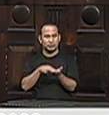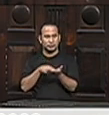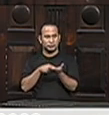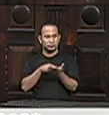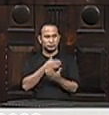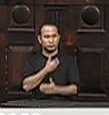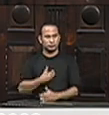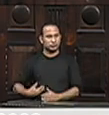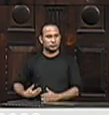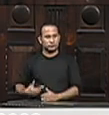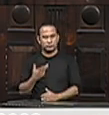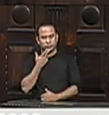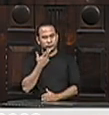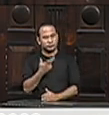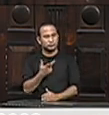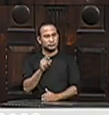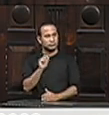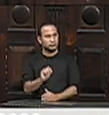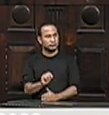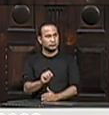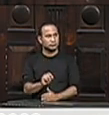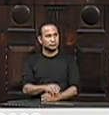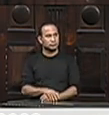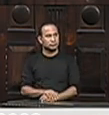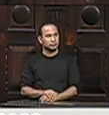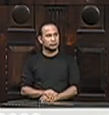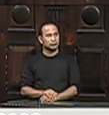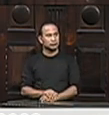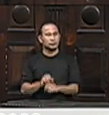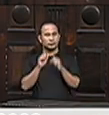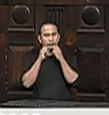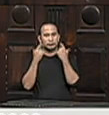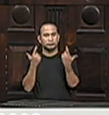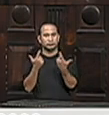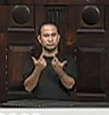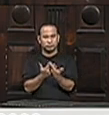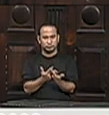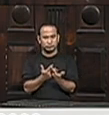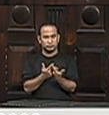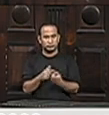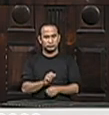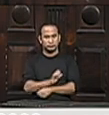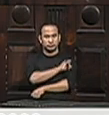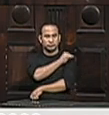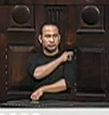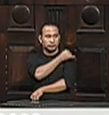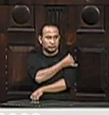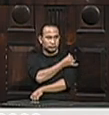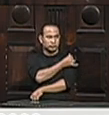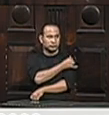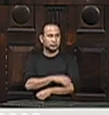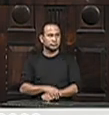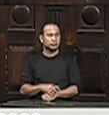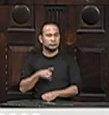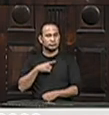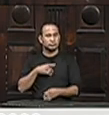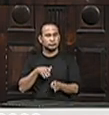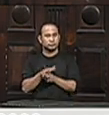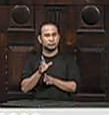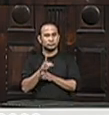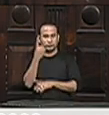levando para ele, para através de decreto, organizar a representação no Conselho Estadual de Emprego e